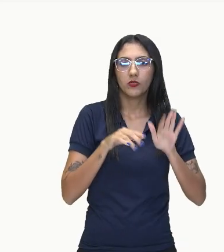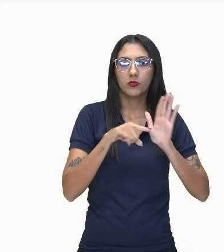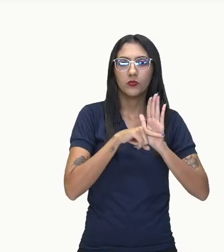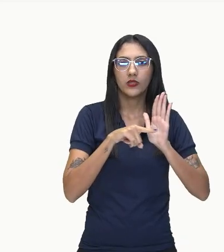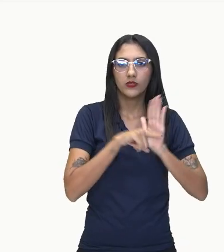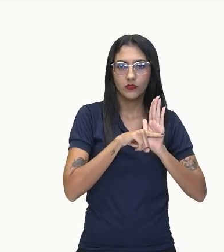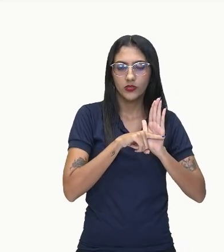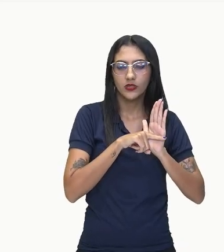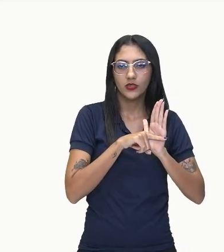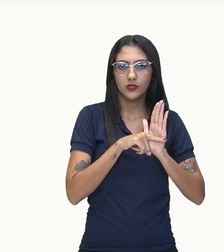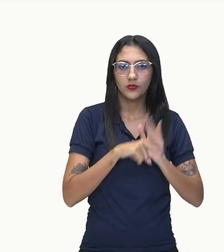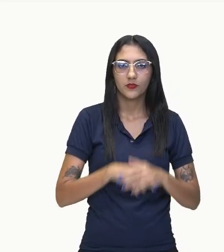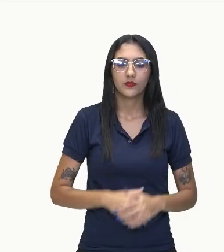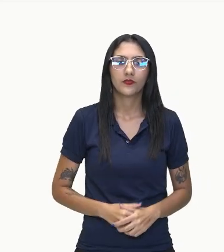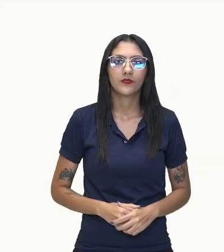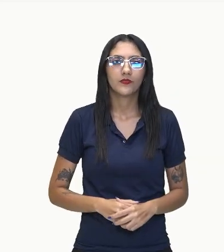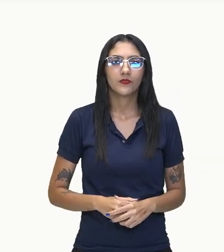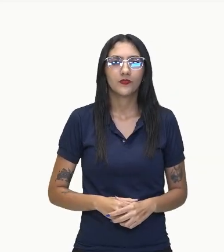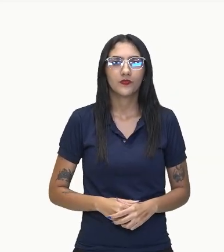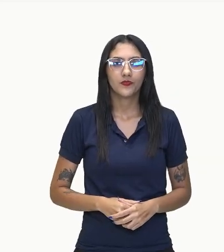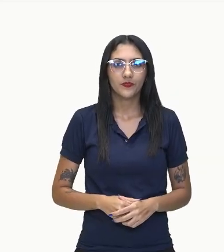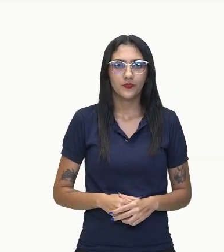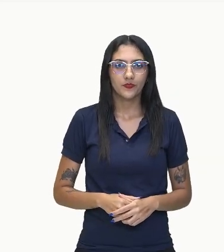o valor de delta é negativo.